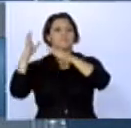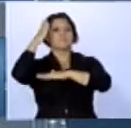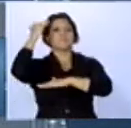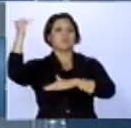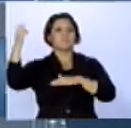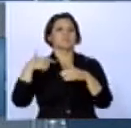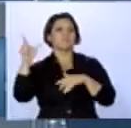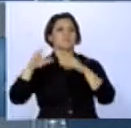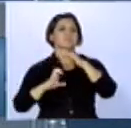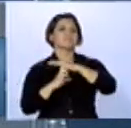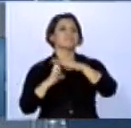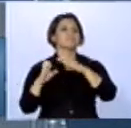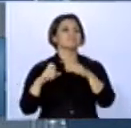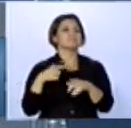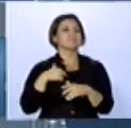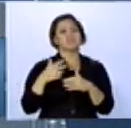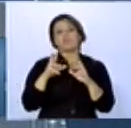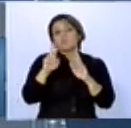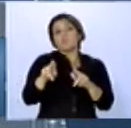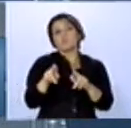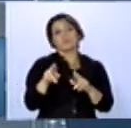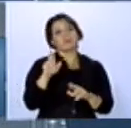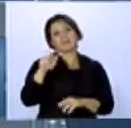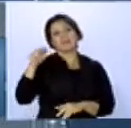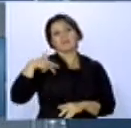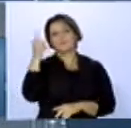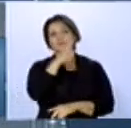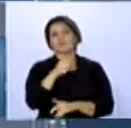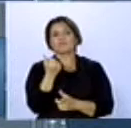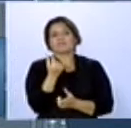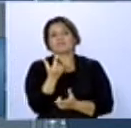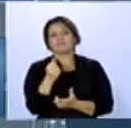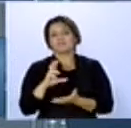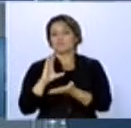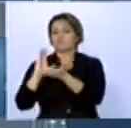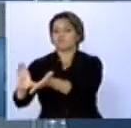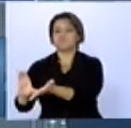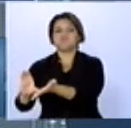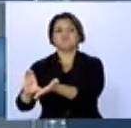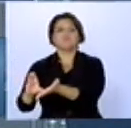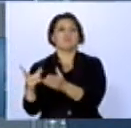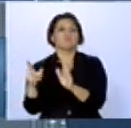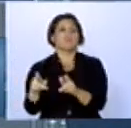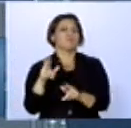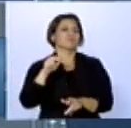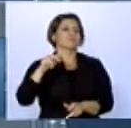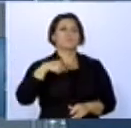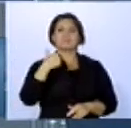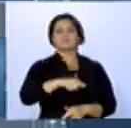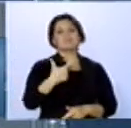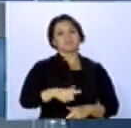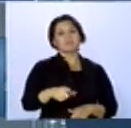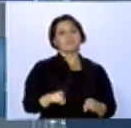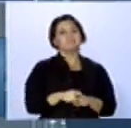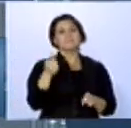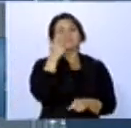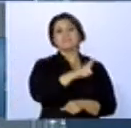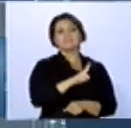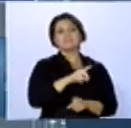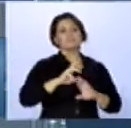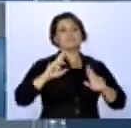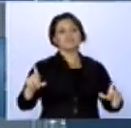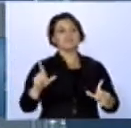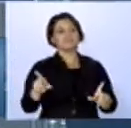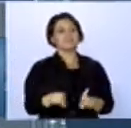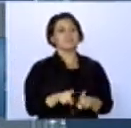Gerdau eu nunca vou poder estar em pé de igualdade com ele porque o limite dele é exatamente o que ele oferiu o que eu oferir